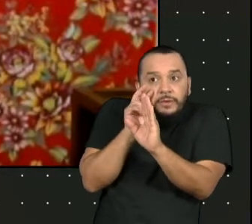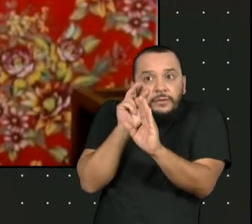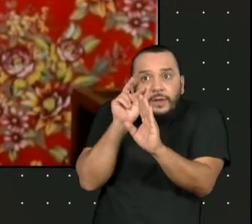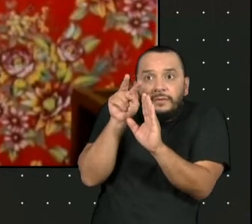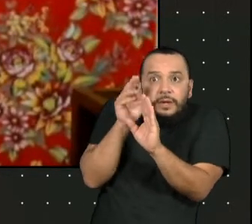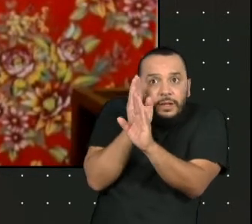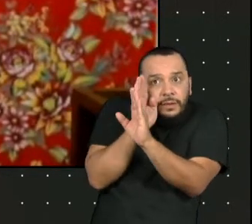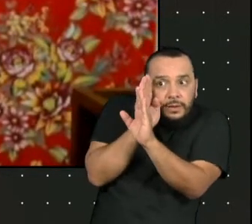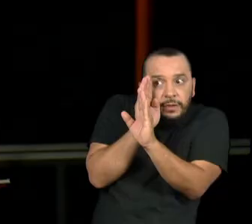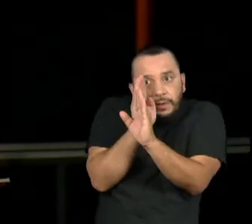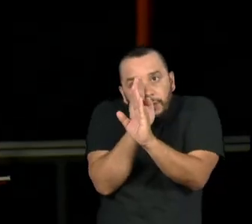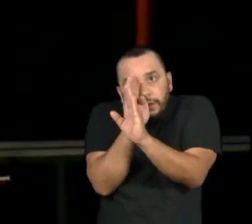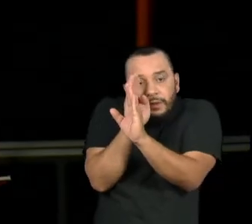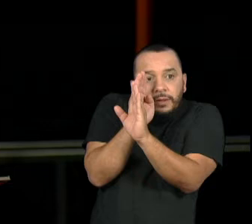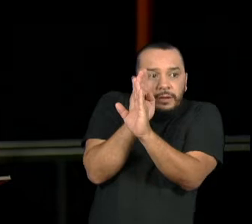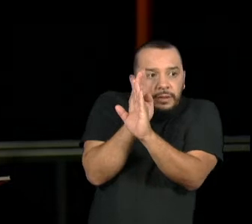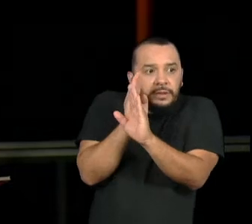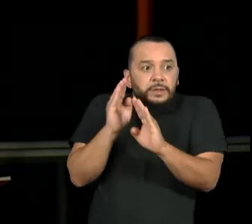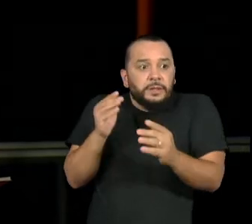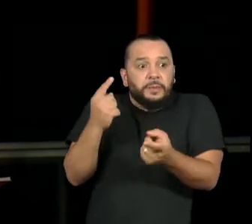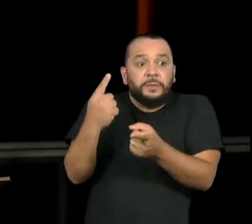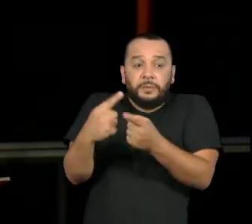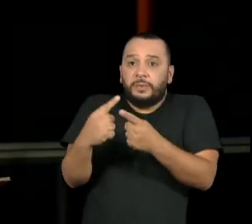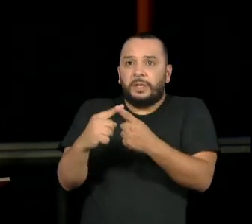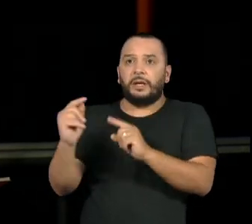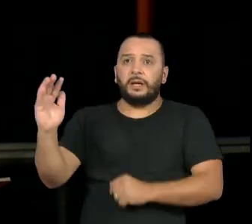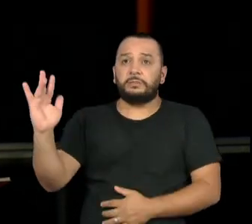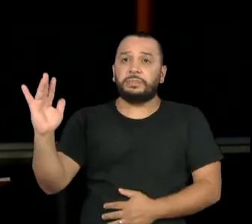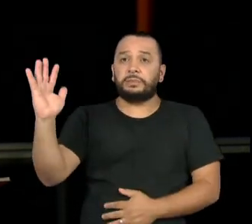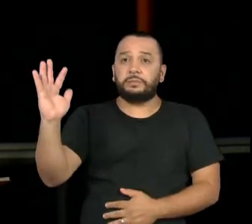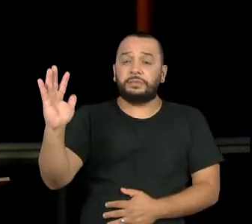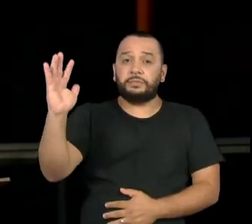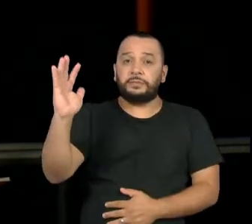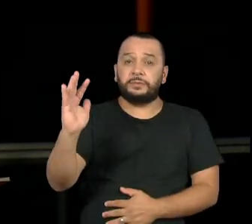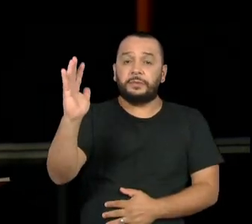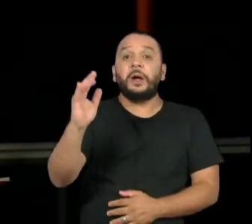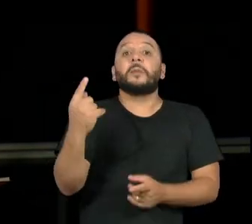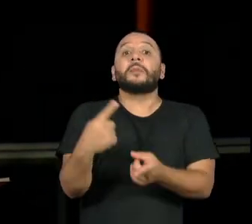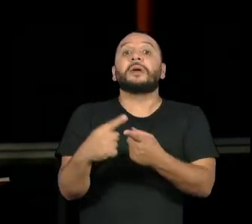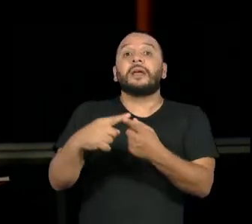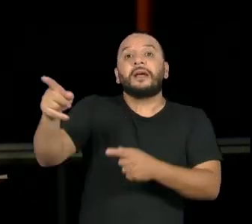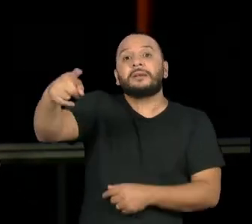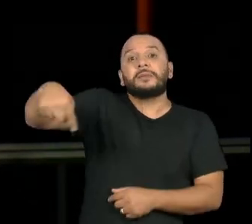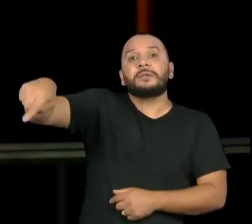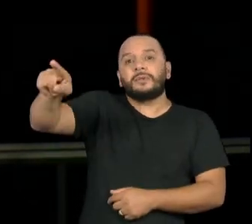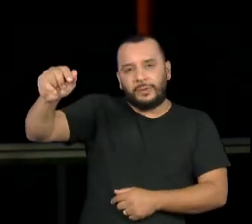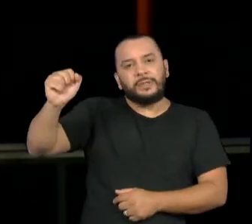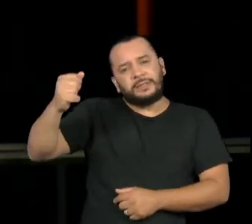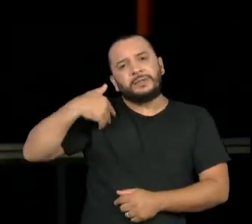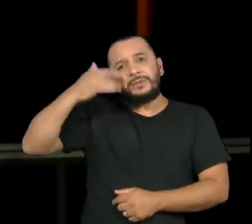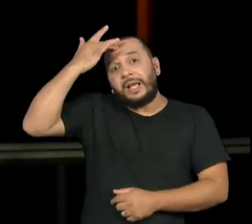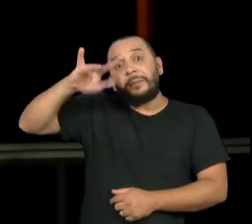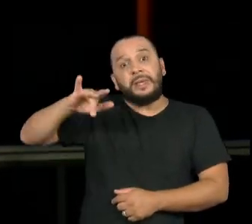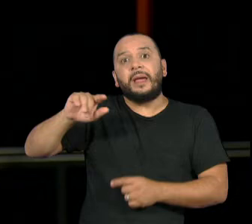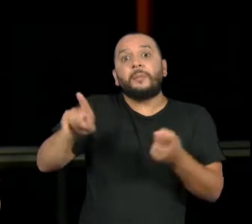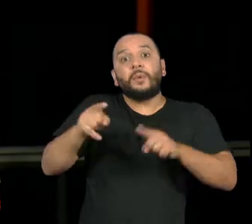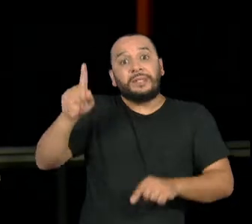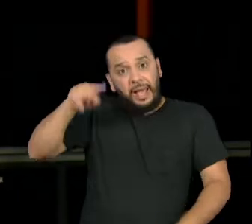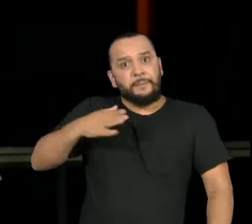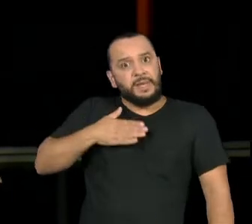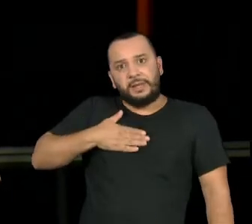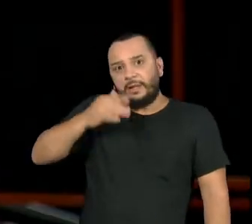por uma gretinha, ninguém sabia que eu estava ali. Porque a maior parte das pessoas que estavam junto de mim também não sabiam que a música era